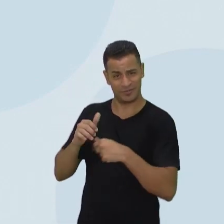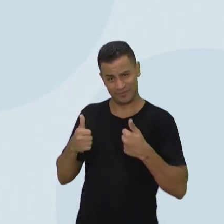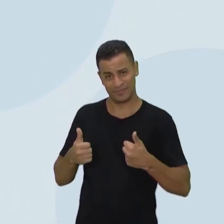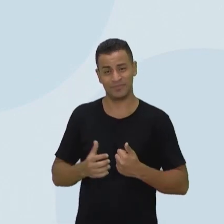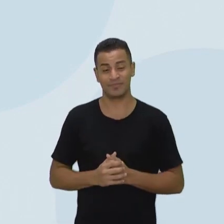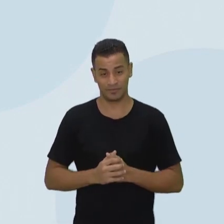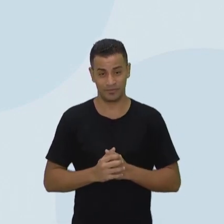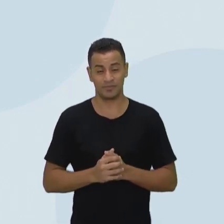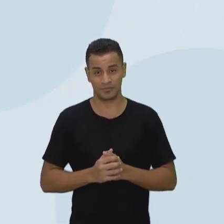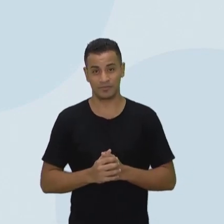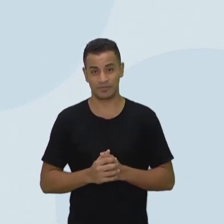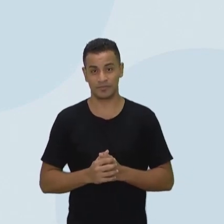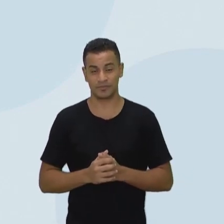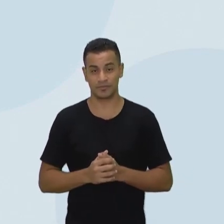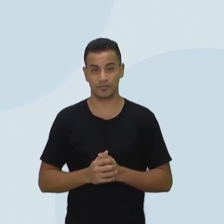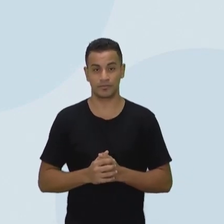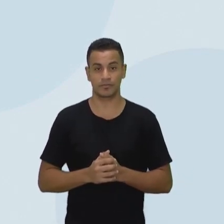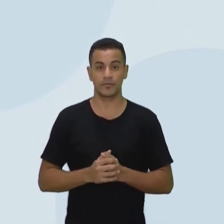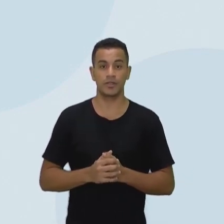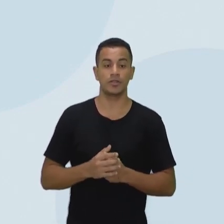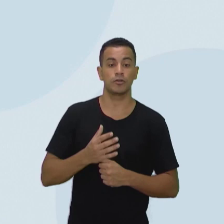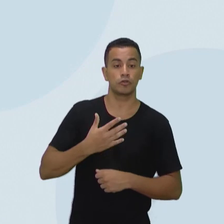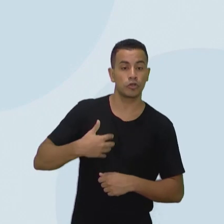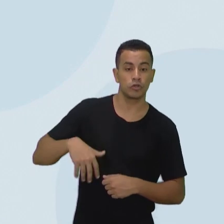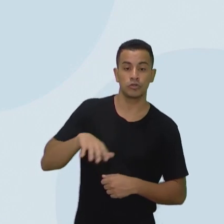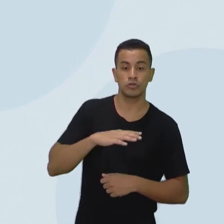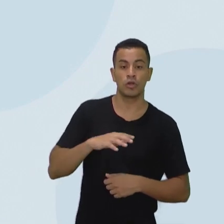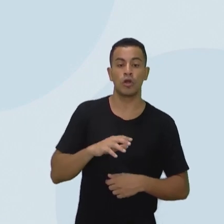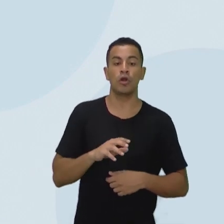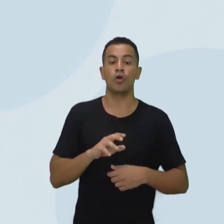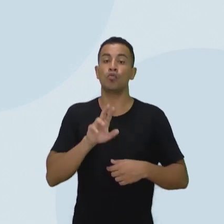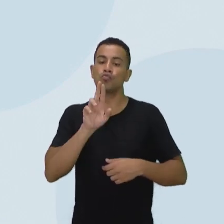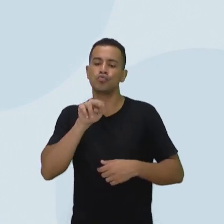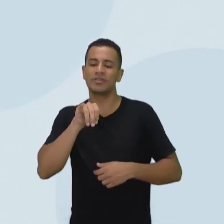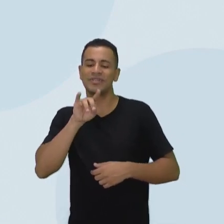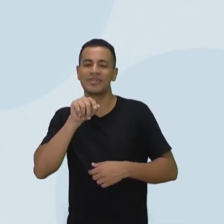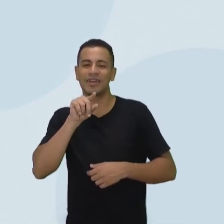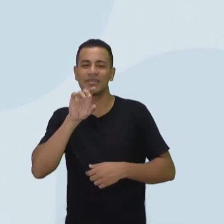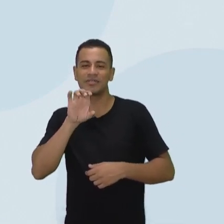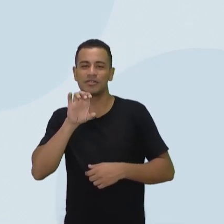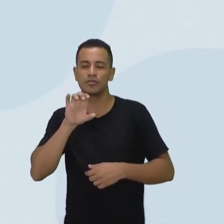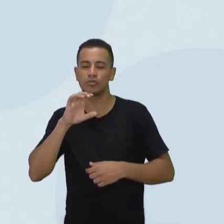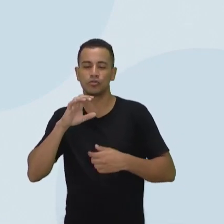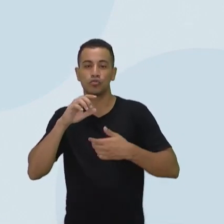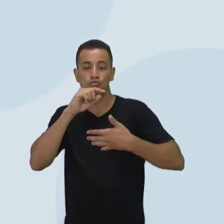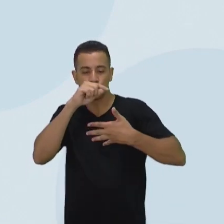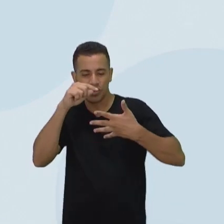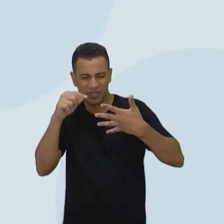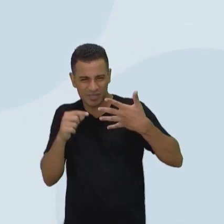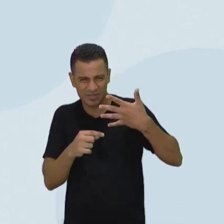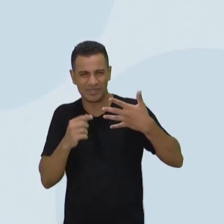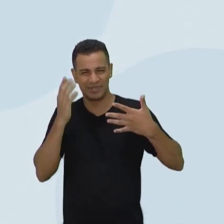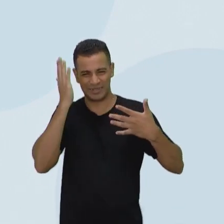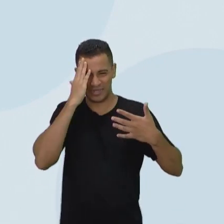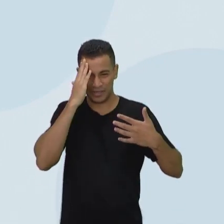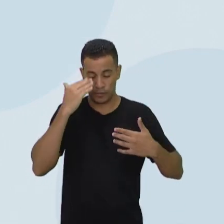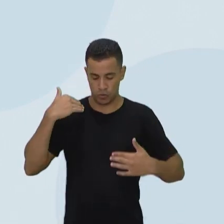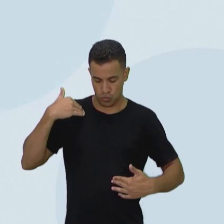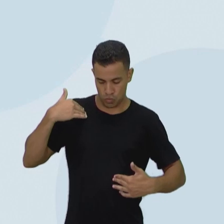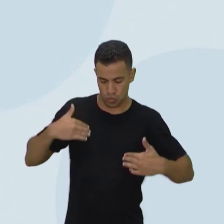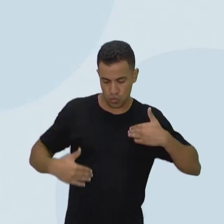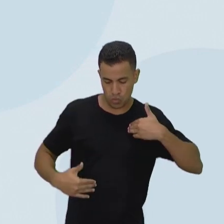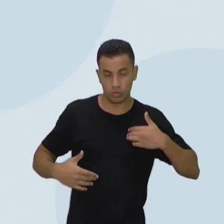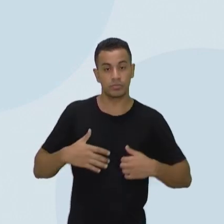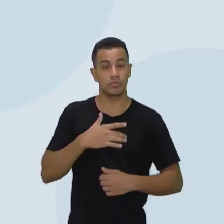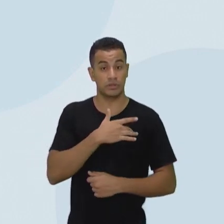Então, nossas unidades curriculares, né, o nosso Corpo Saúde e Linguagens, a UC1, ela também